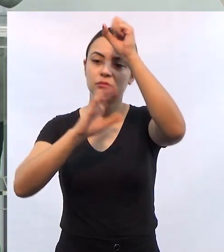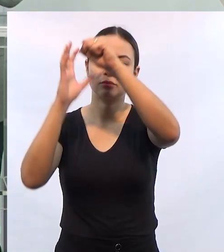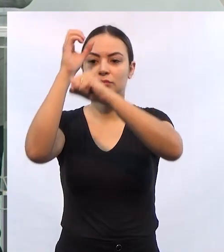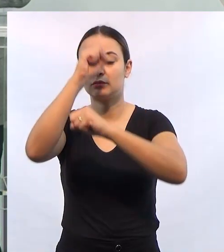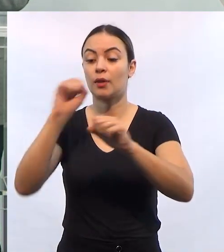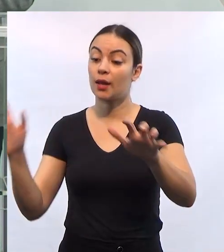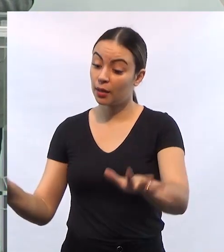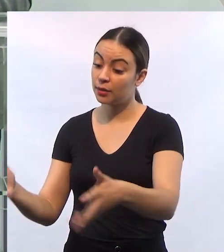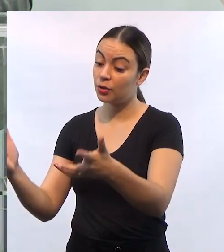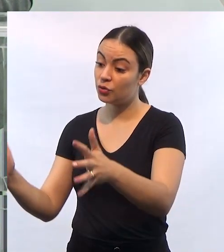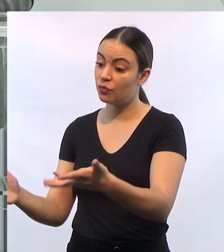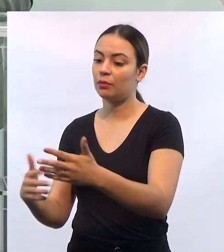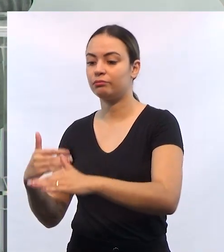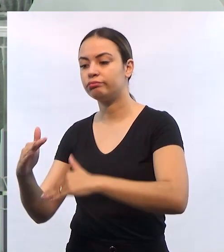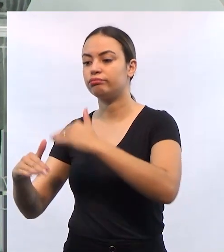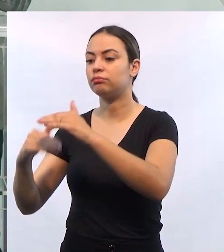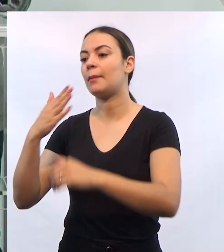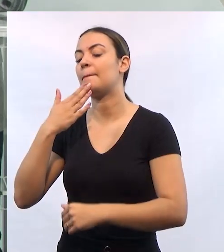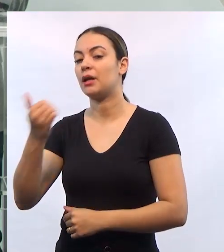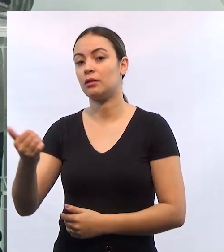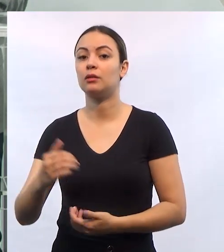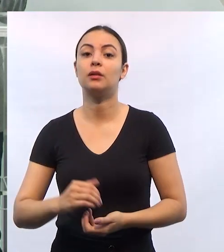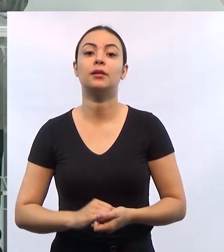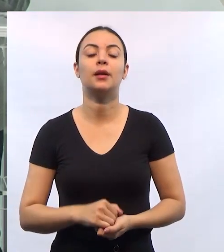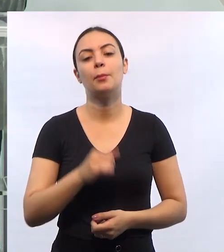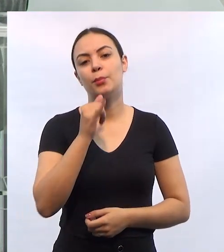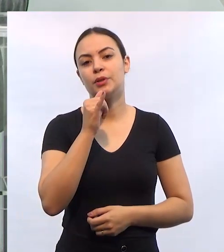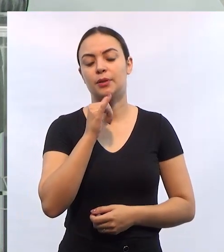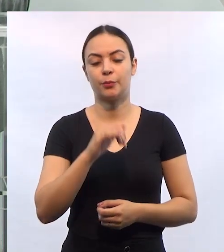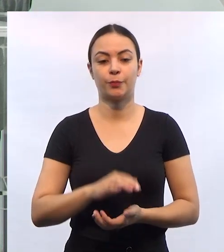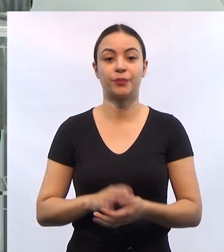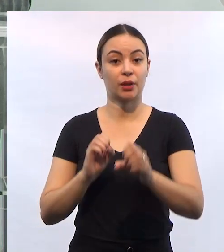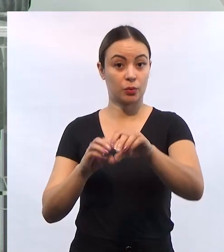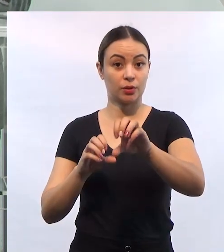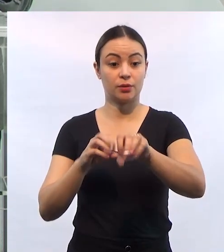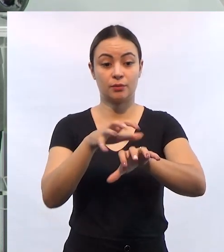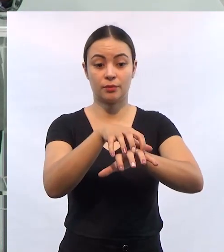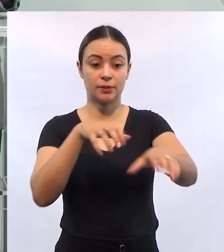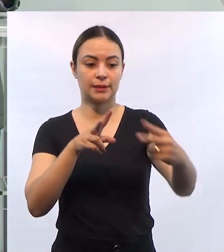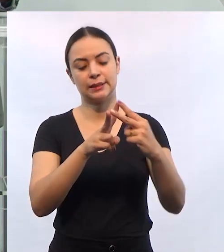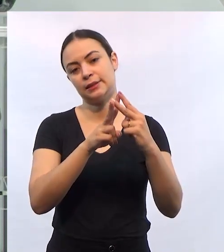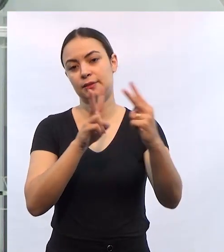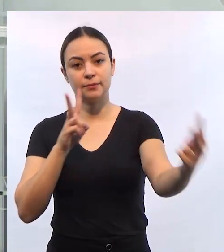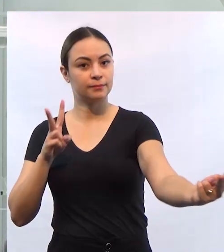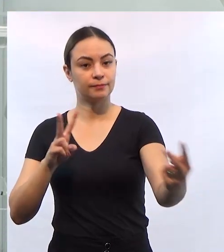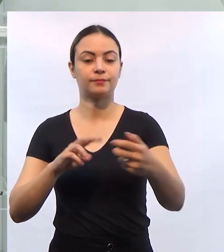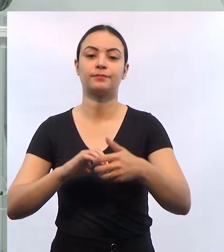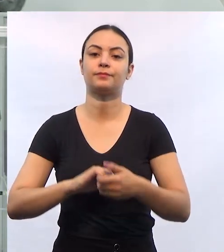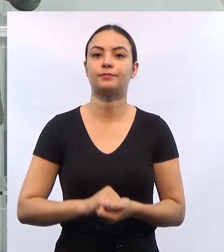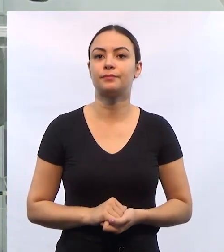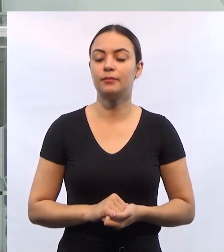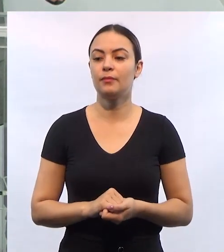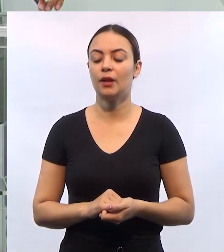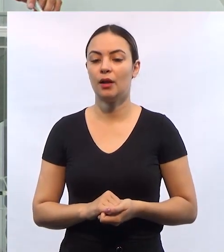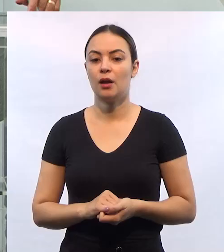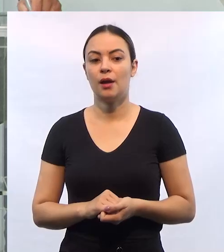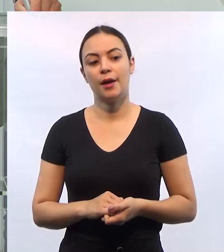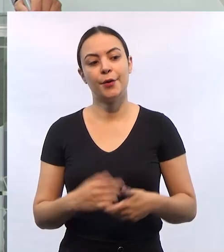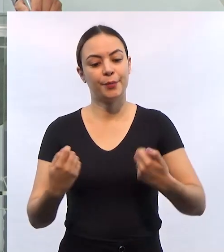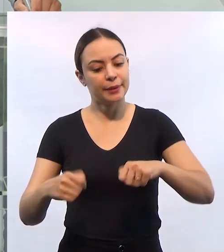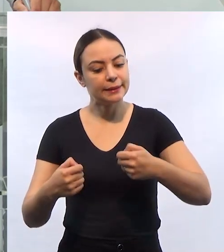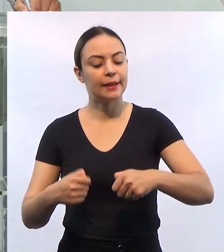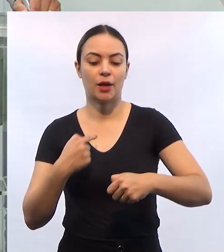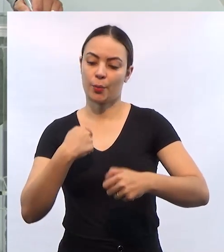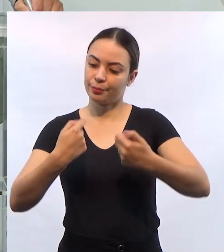professores, os outros colegas, não conseguíssemos nos adaptar à educação à distância. Imagina como é que seria a